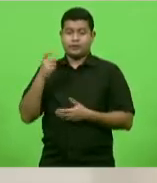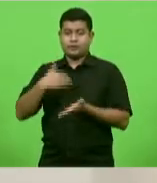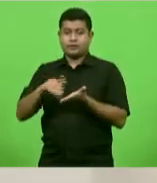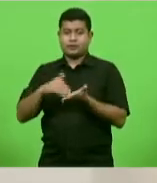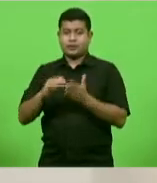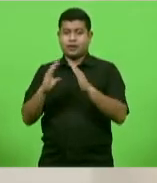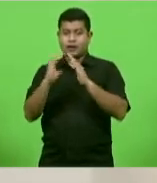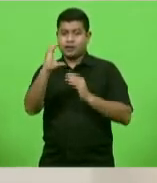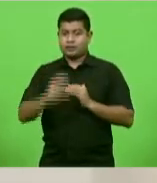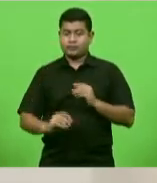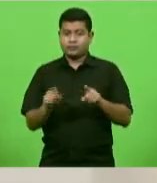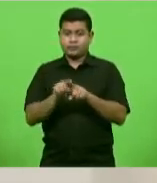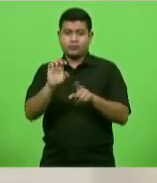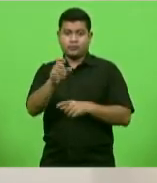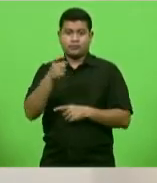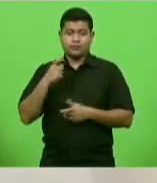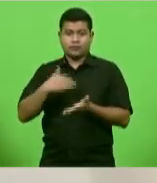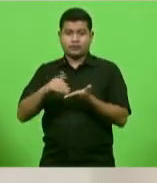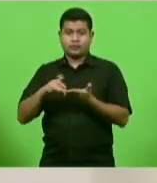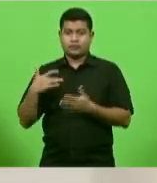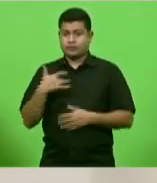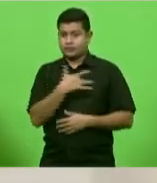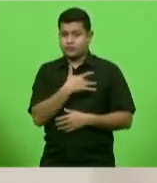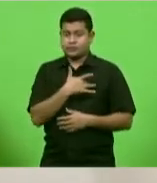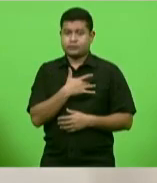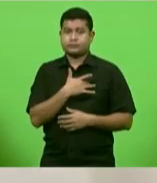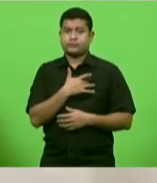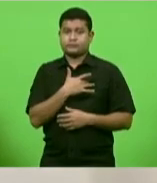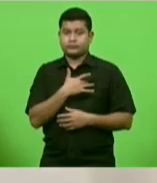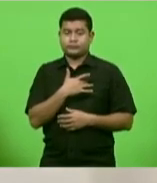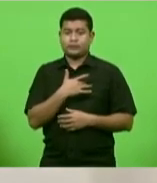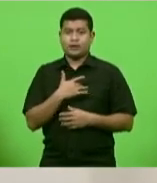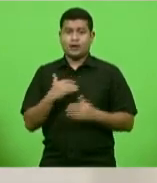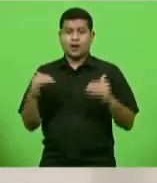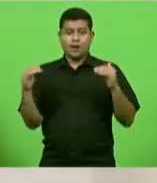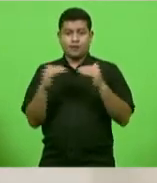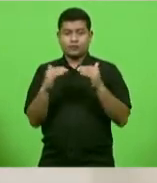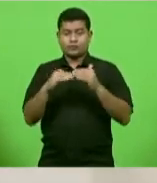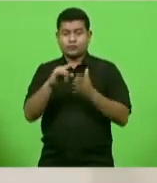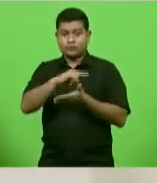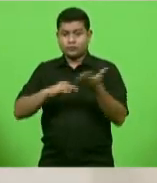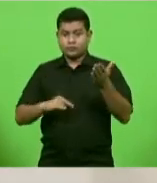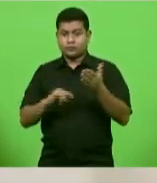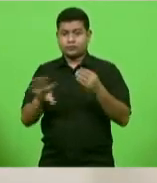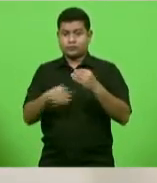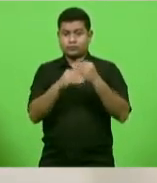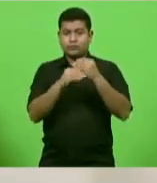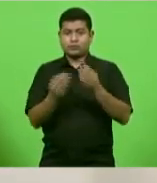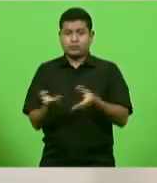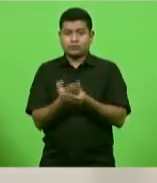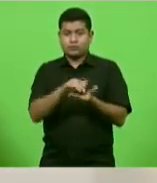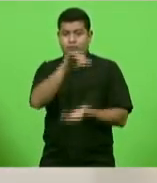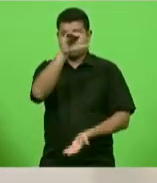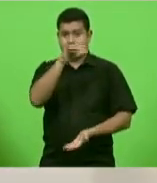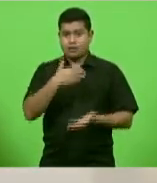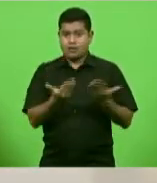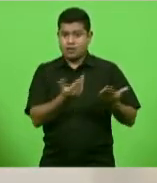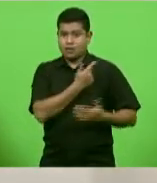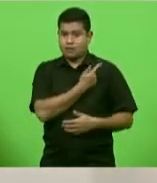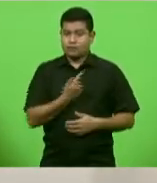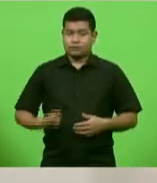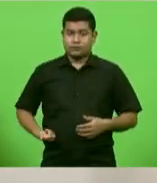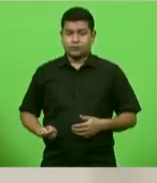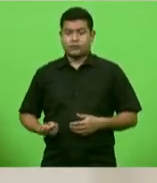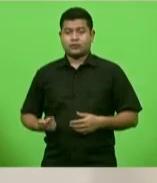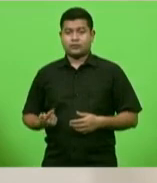da Casa Civil e do ex-secretário da Saúde. Nesse sentido, conforme documentação acostada aos autos, o governador tomou